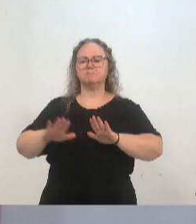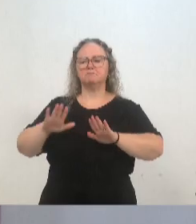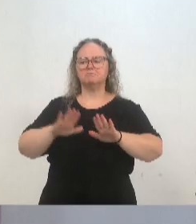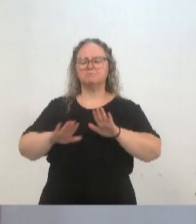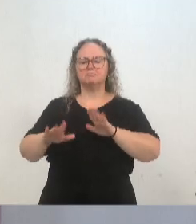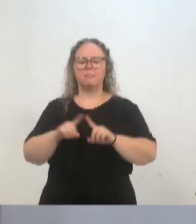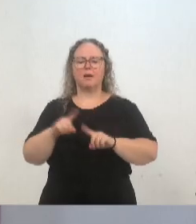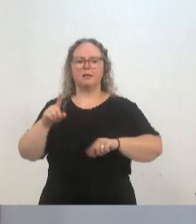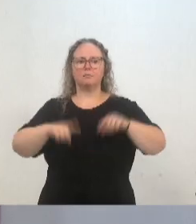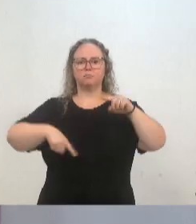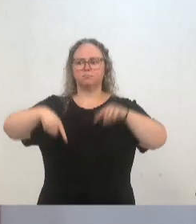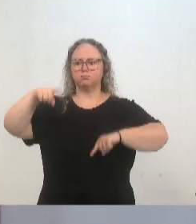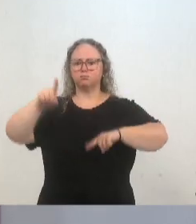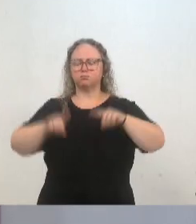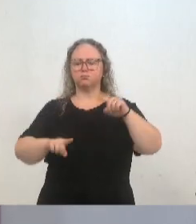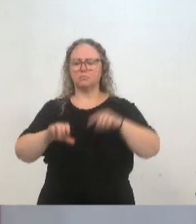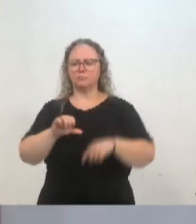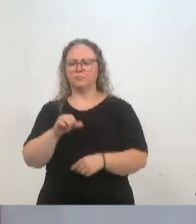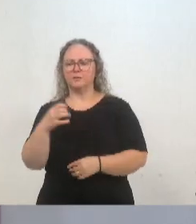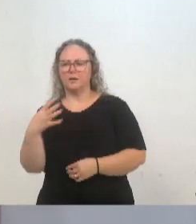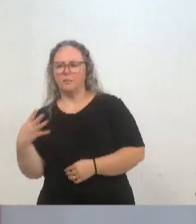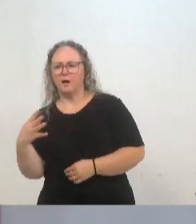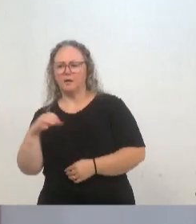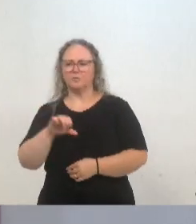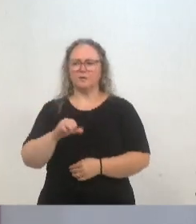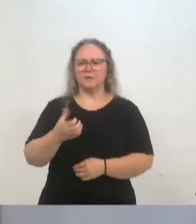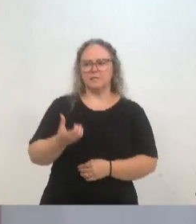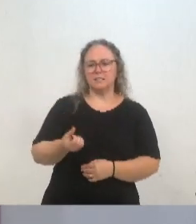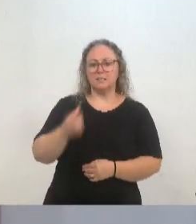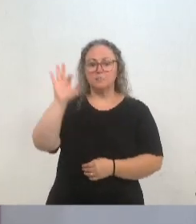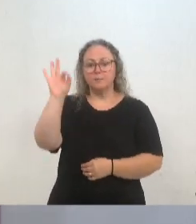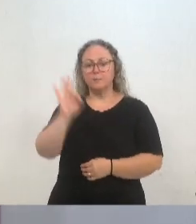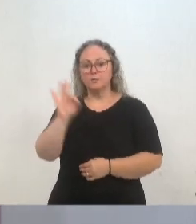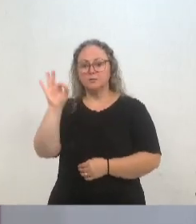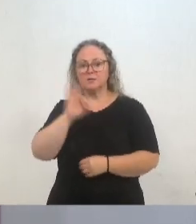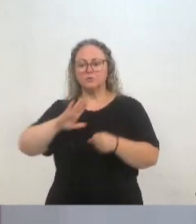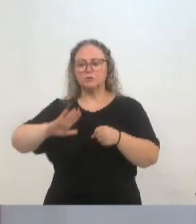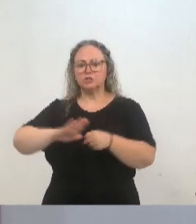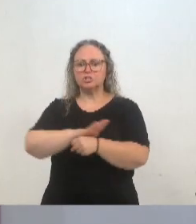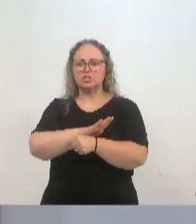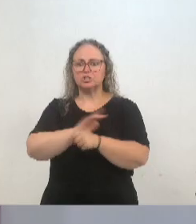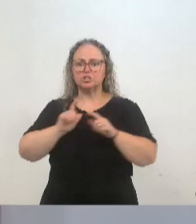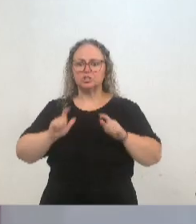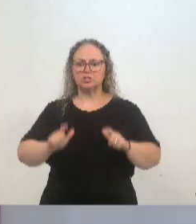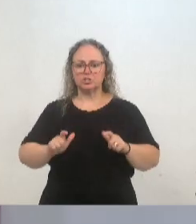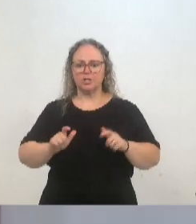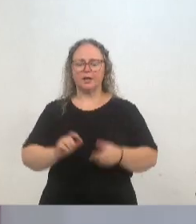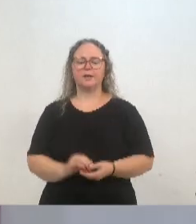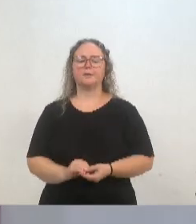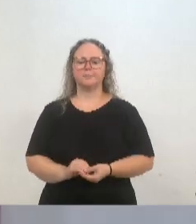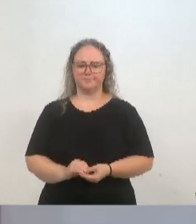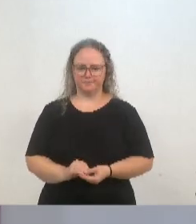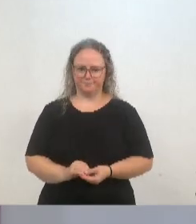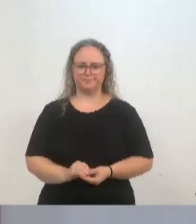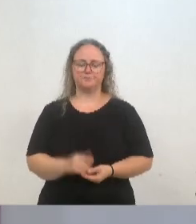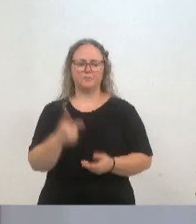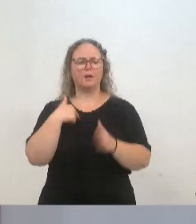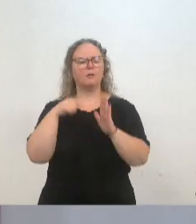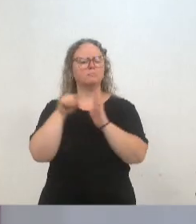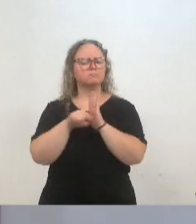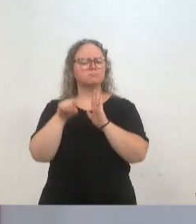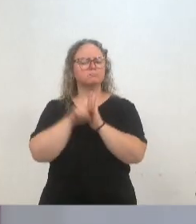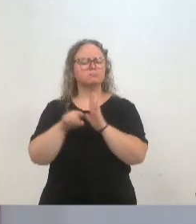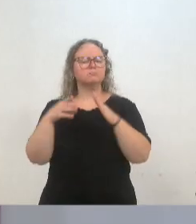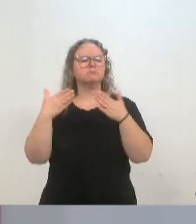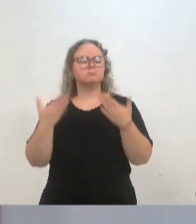senhor Rafael Bertual, entre 94% e 96% de ocupação. E olhem só, senhores vereadores, eu questionei aos gestores do hospital,